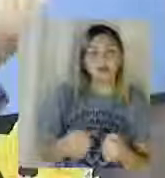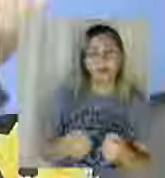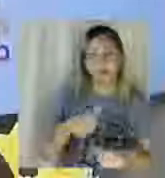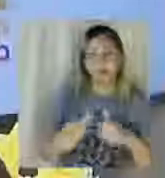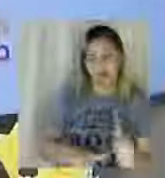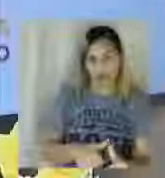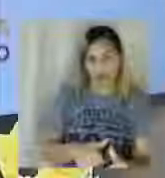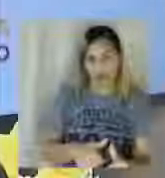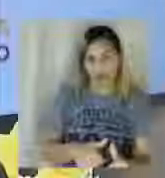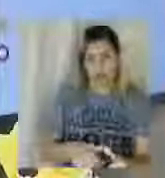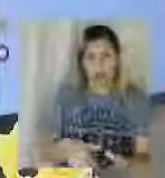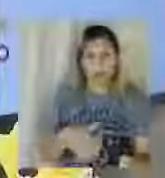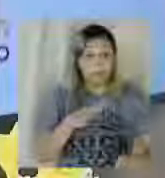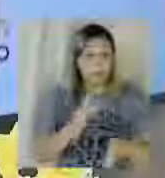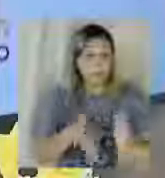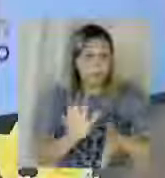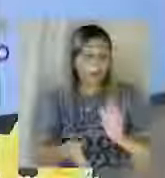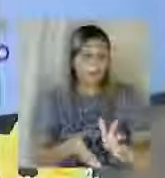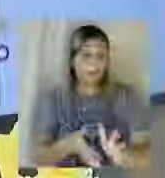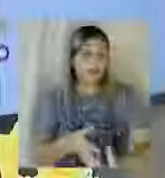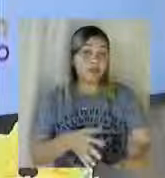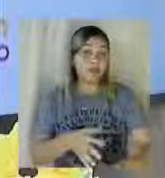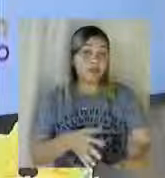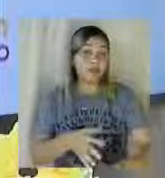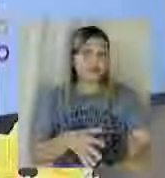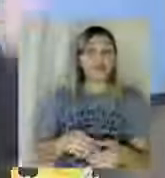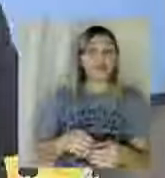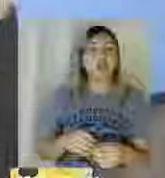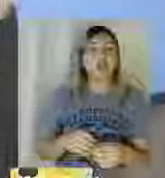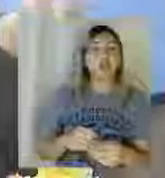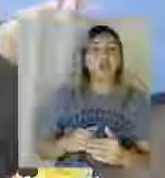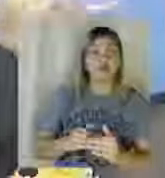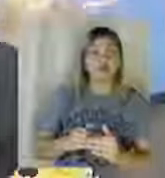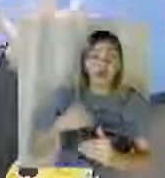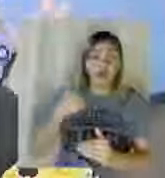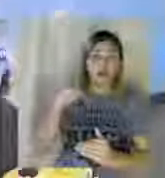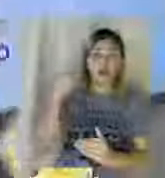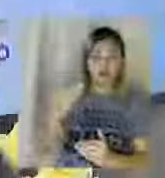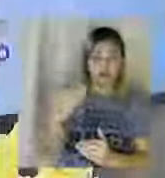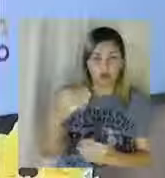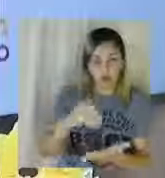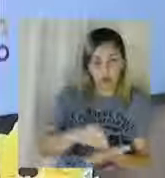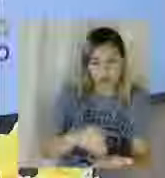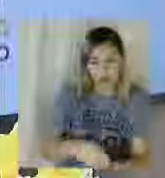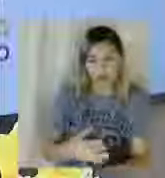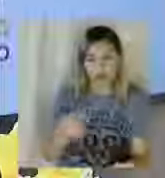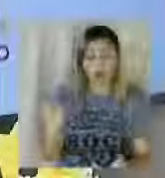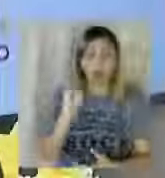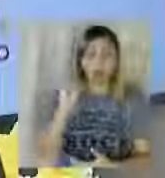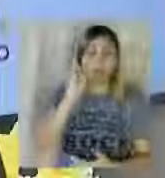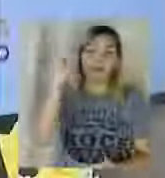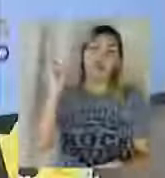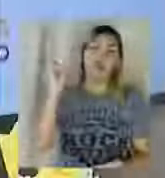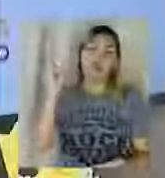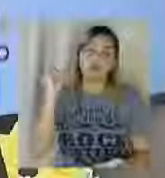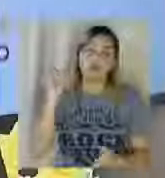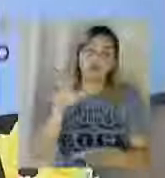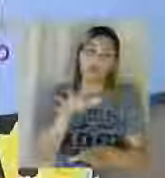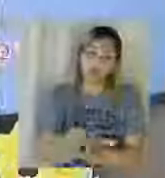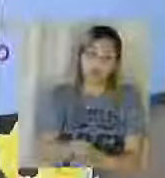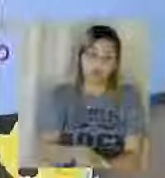a relevância que ela tem dentro do sistema e a relevância que ela tem como um poderoso mecanismo de